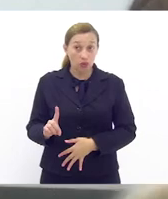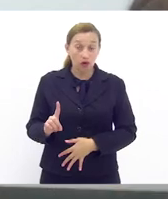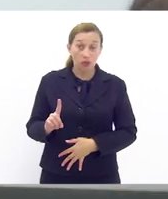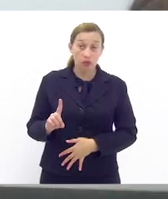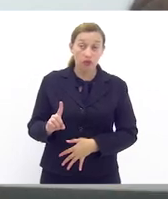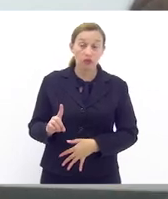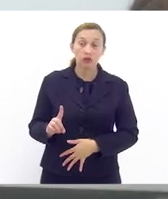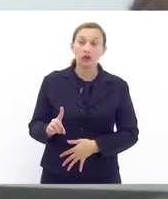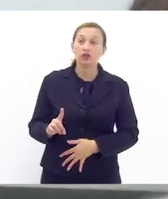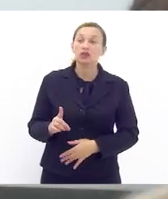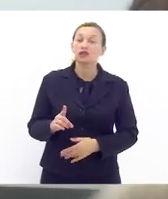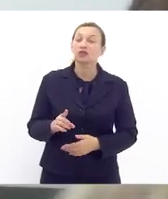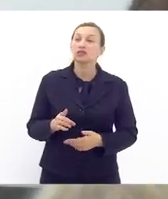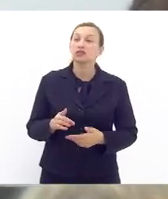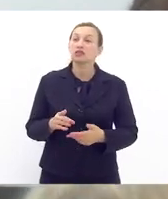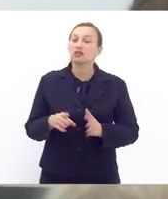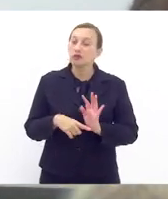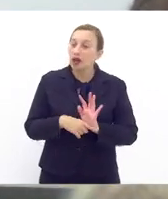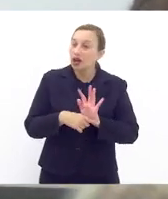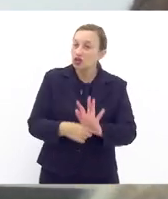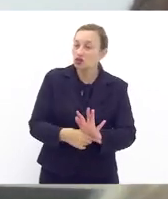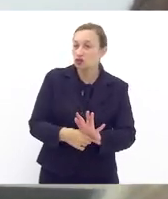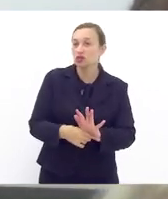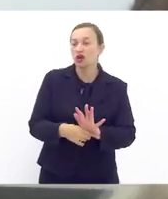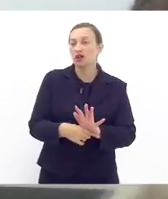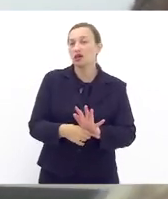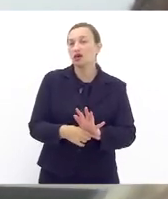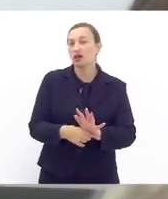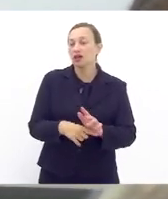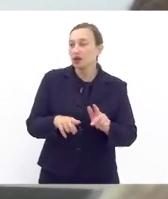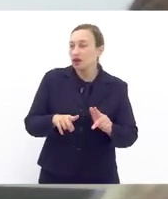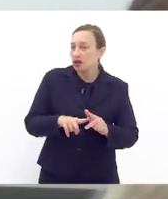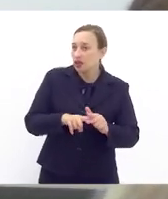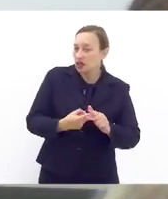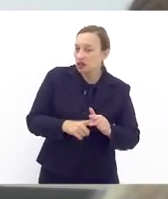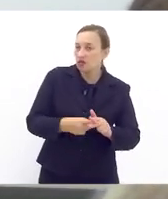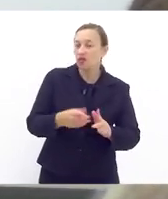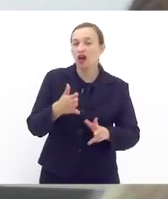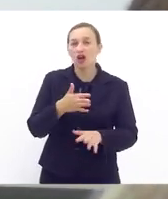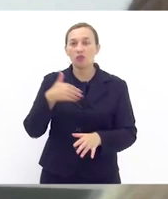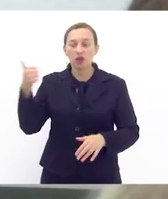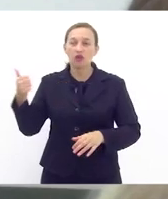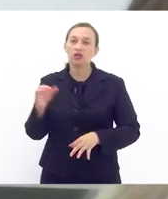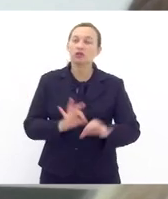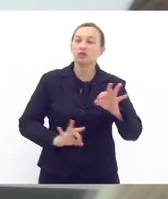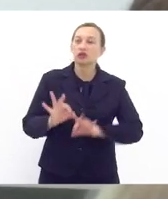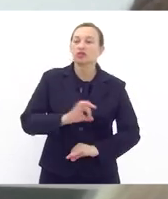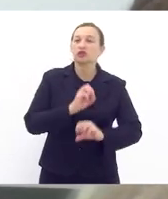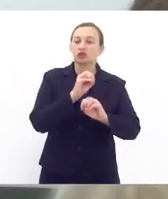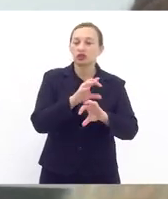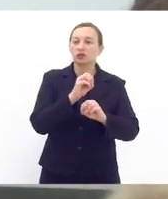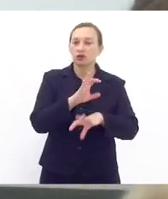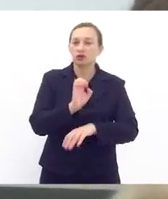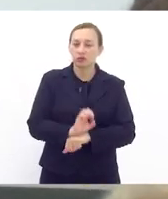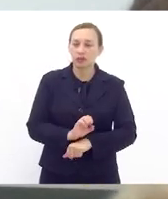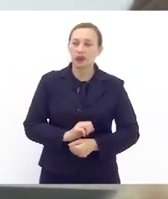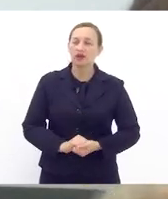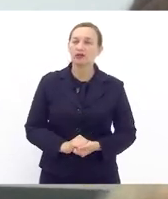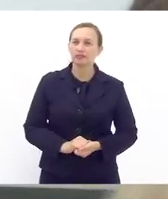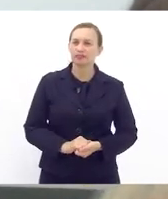a gente tem muita contribuir para atualização e para melhoria do plano Estadual de Educação